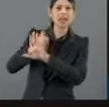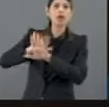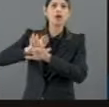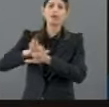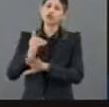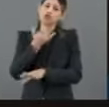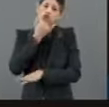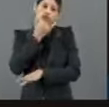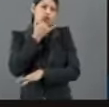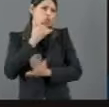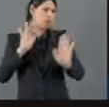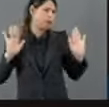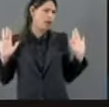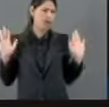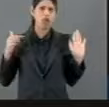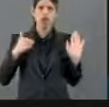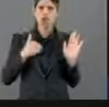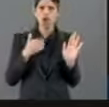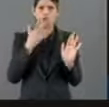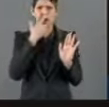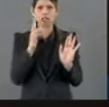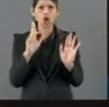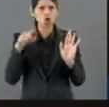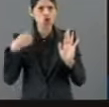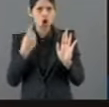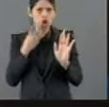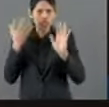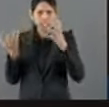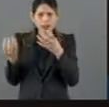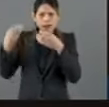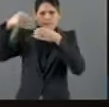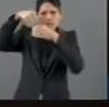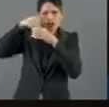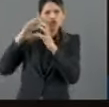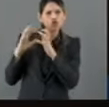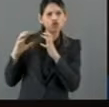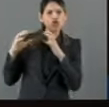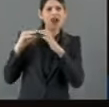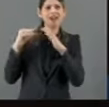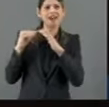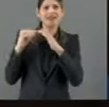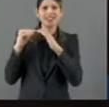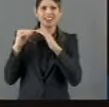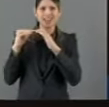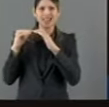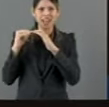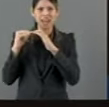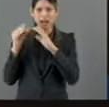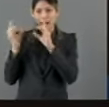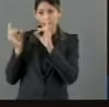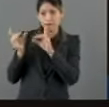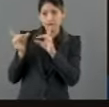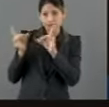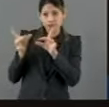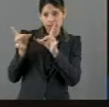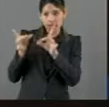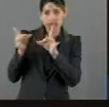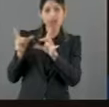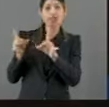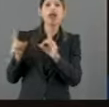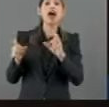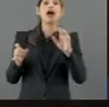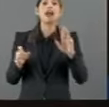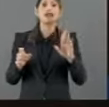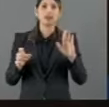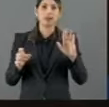mas na medida em que a gente conectar a venda de maconha